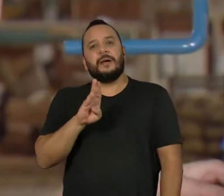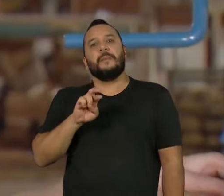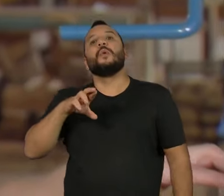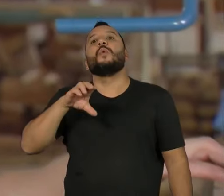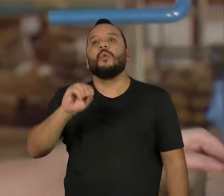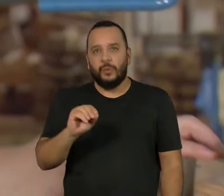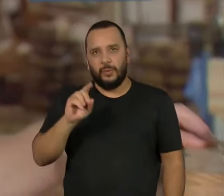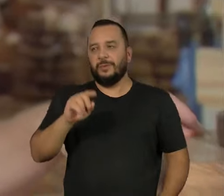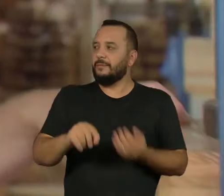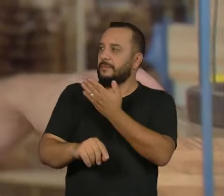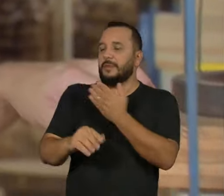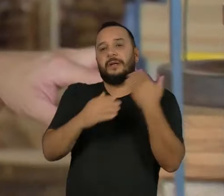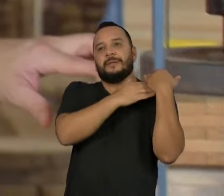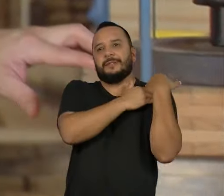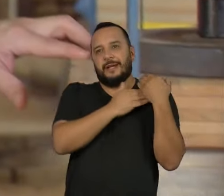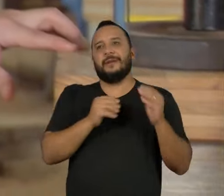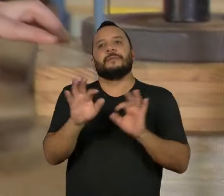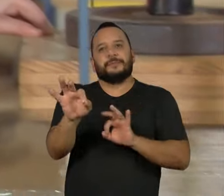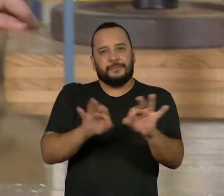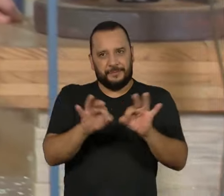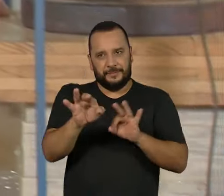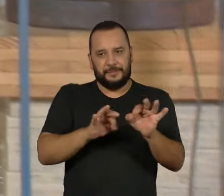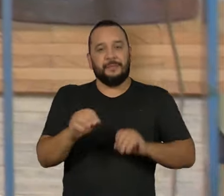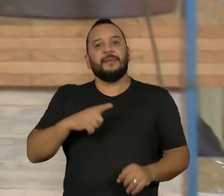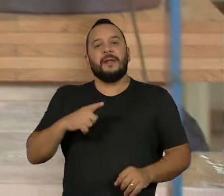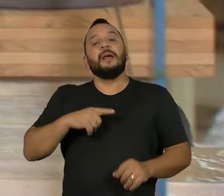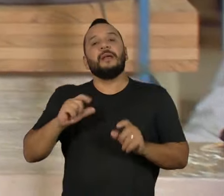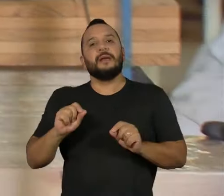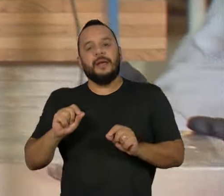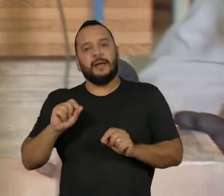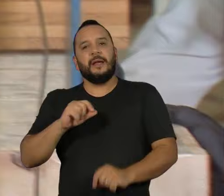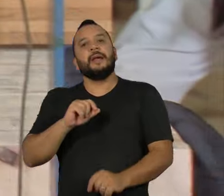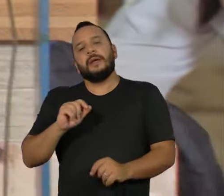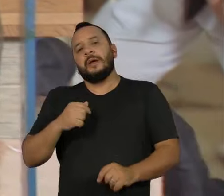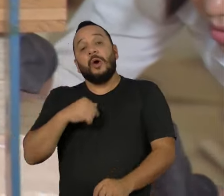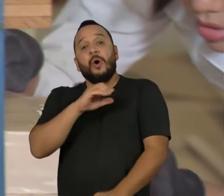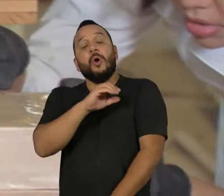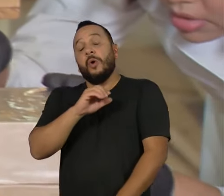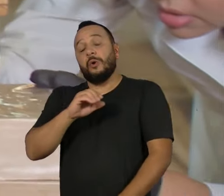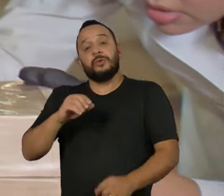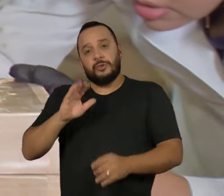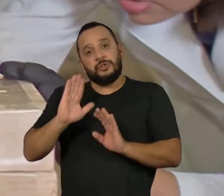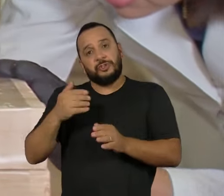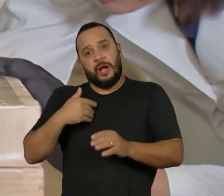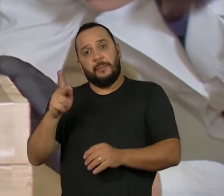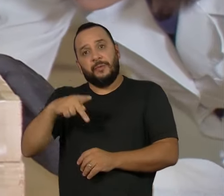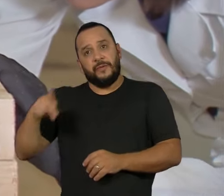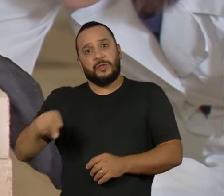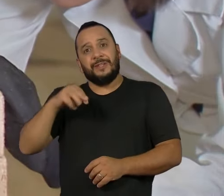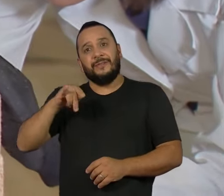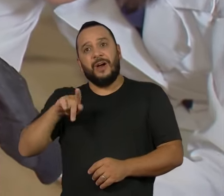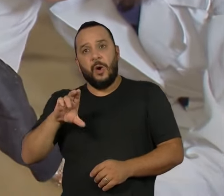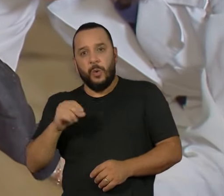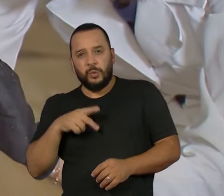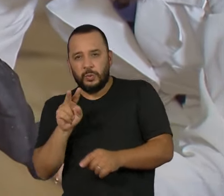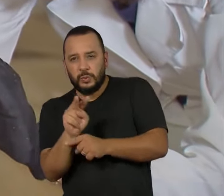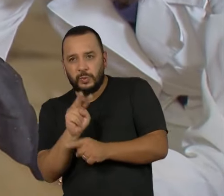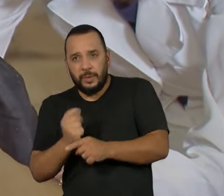no projeto, coordenado pelo professor José Nivaldo Garcia, do Departamento de Ciências Florestais da